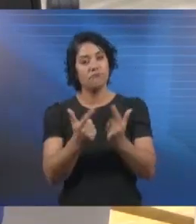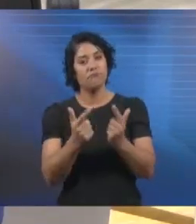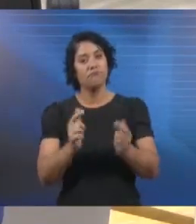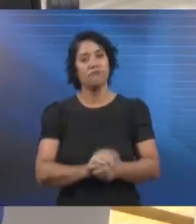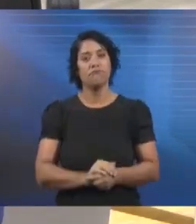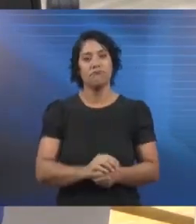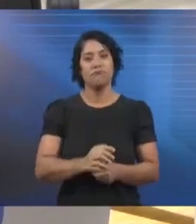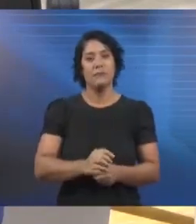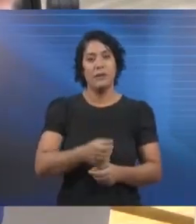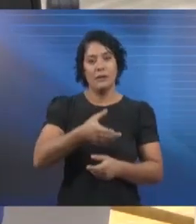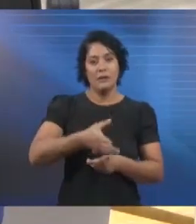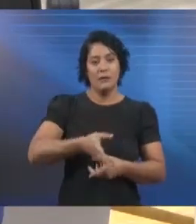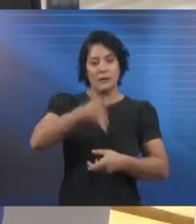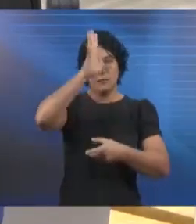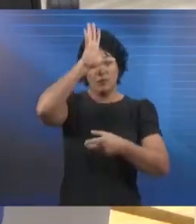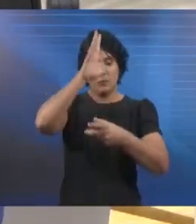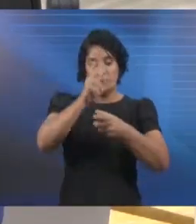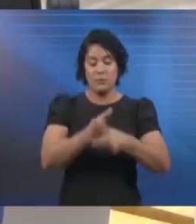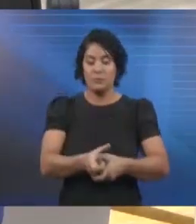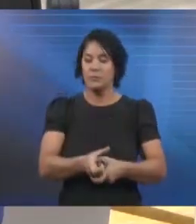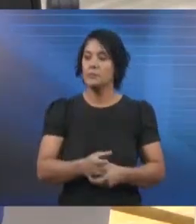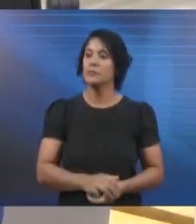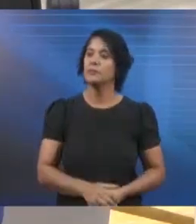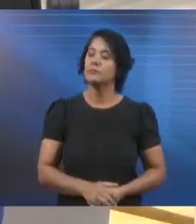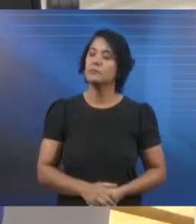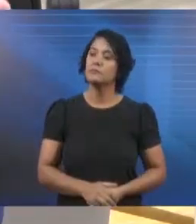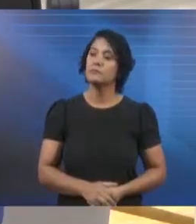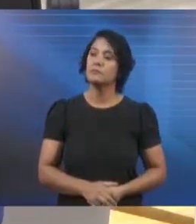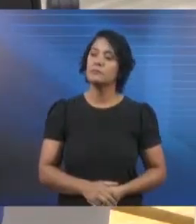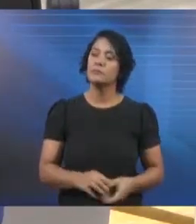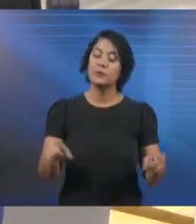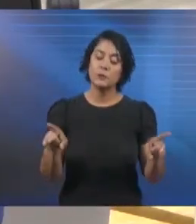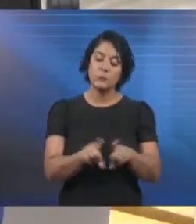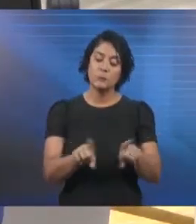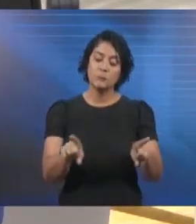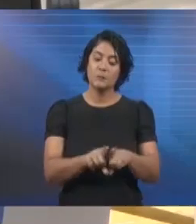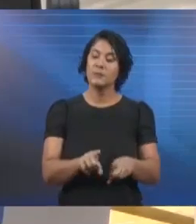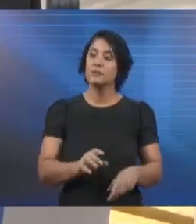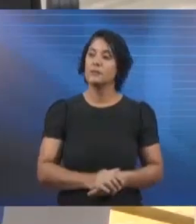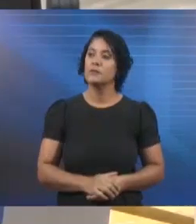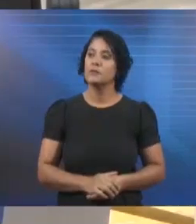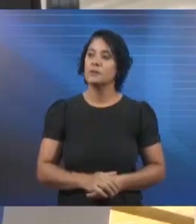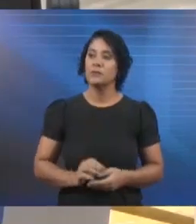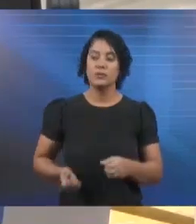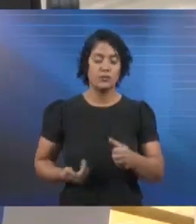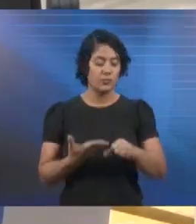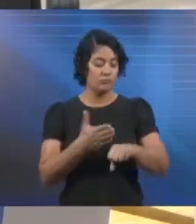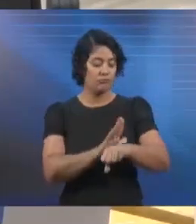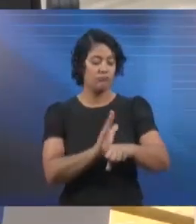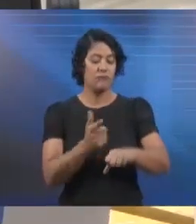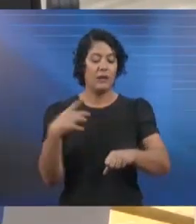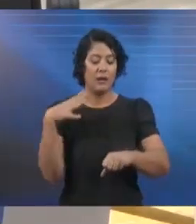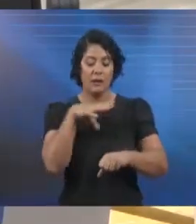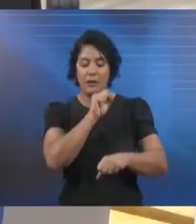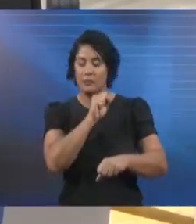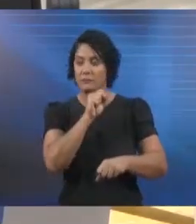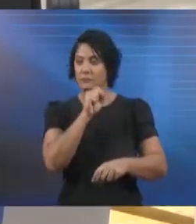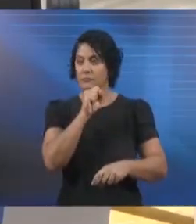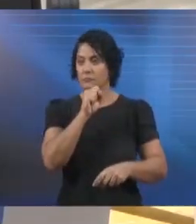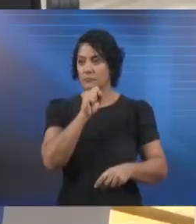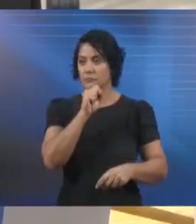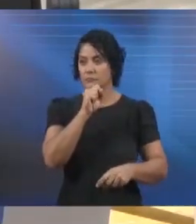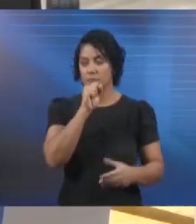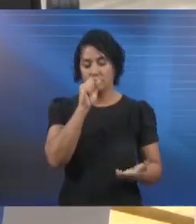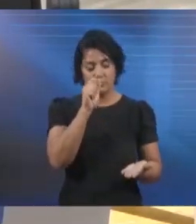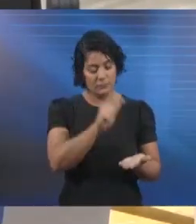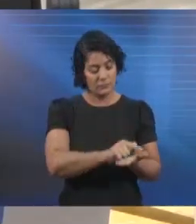Corpo Bombeiro Então como também a todos aqueles que serão beneficiado seja o mais breve possível eh feita a folha